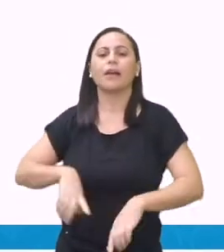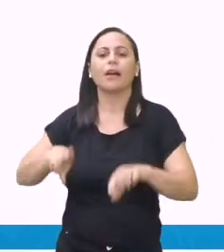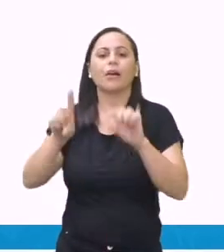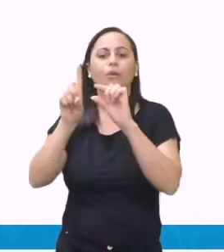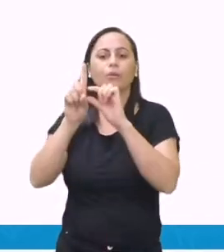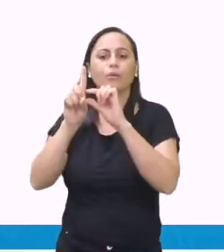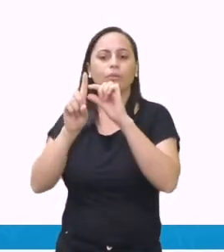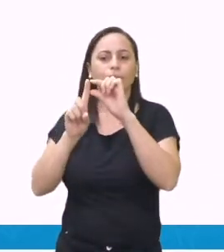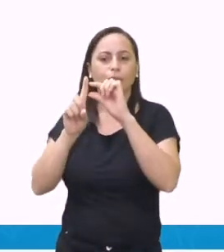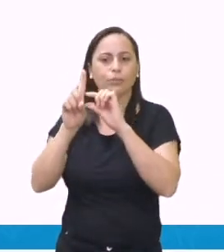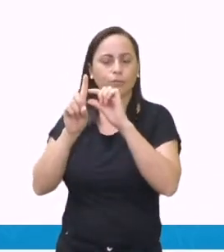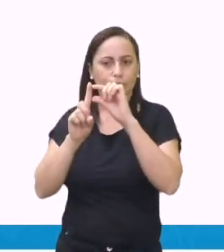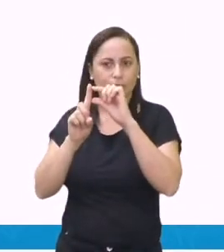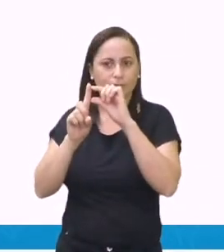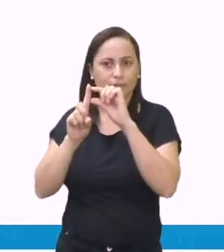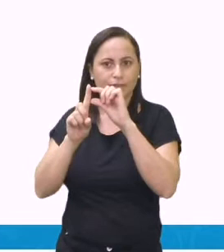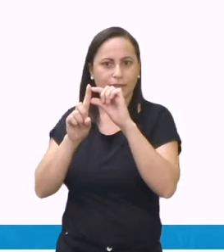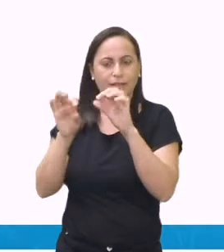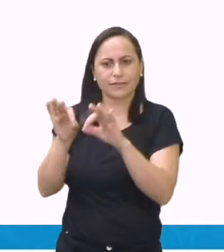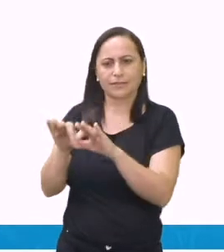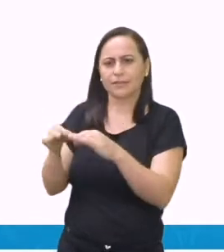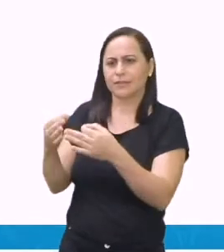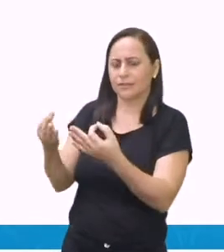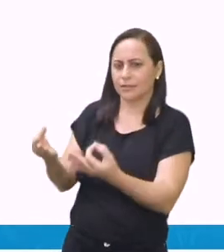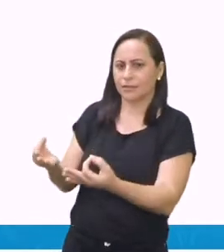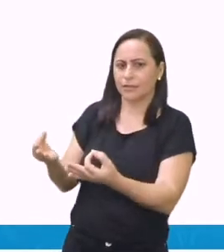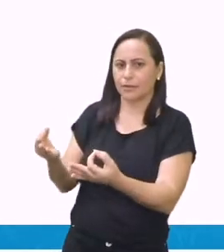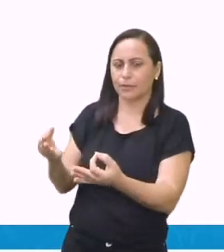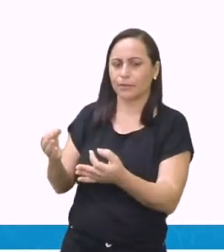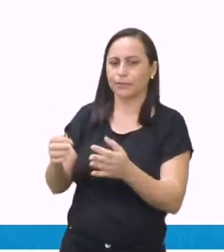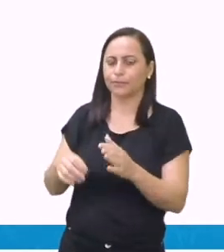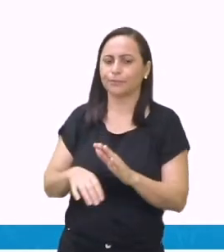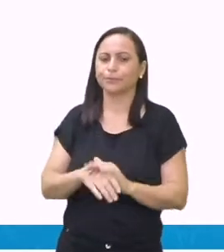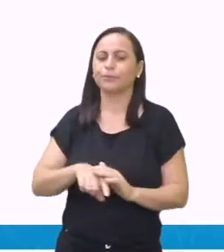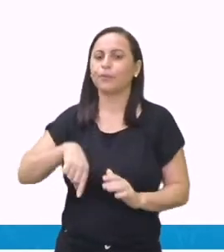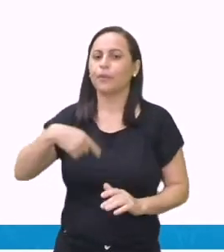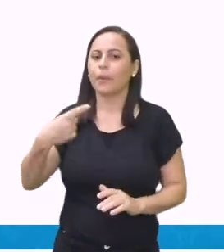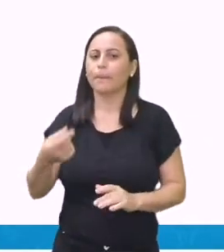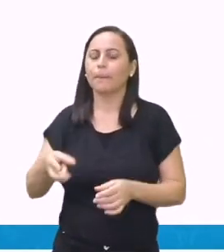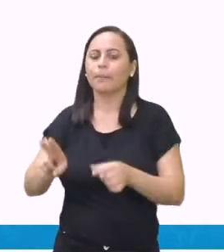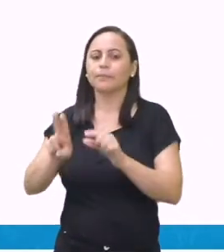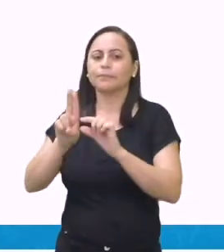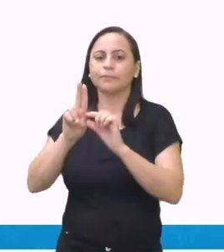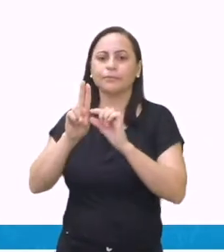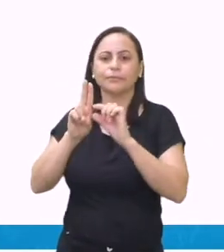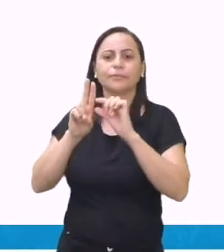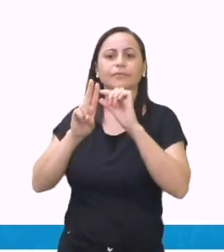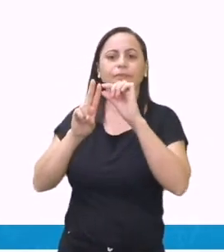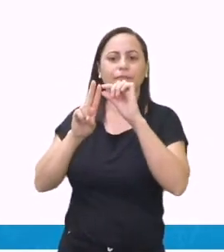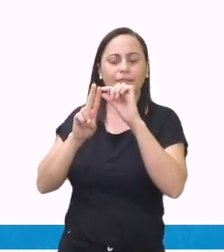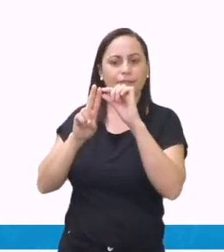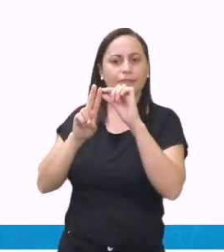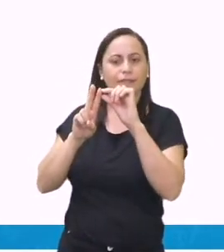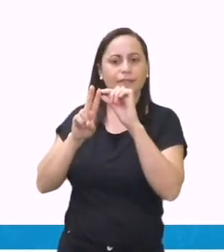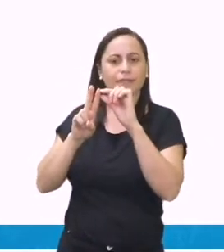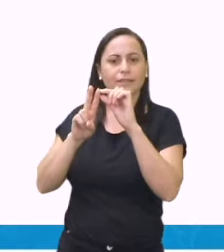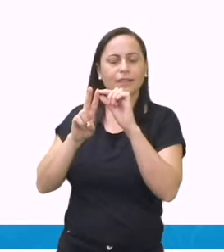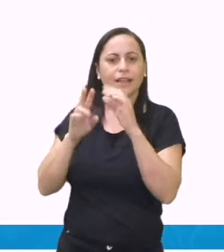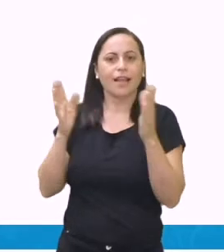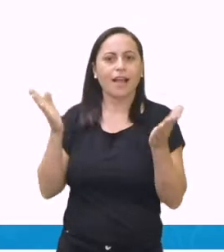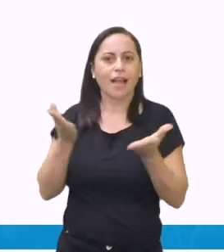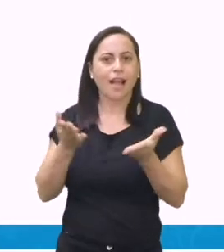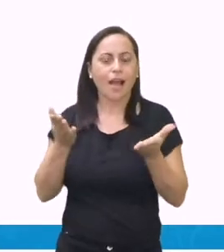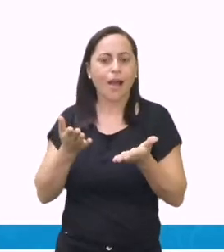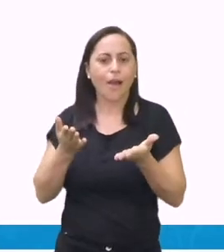as ordens das unidades simples. A segunda ordem das dezenas. E a